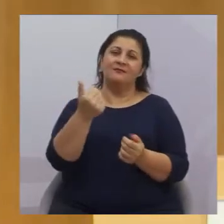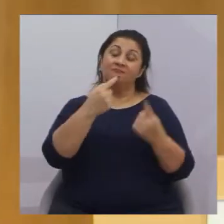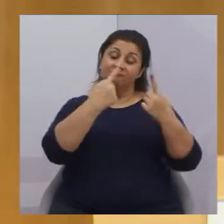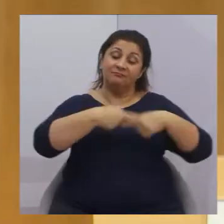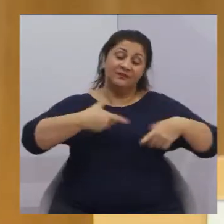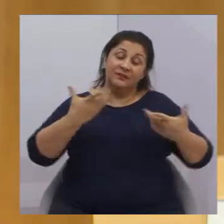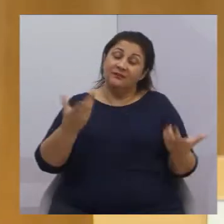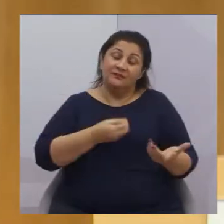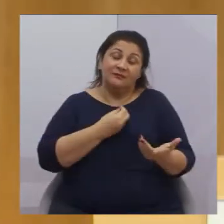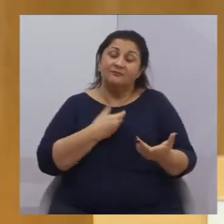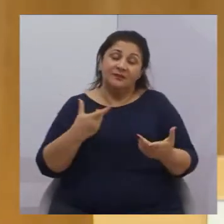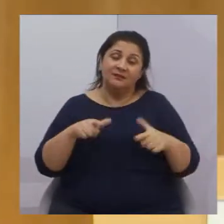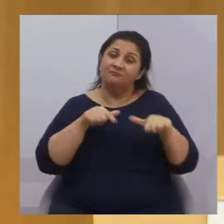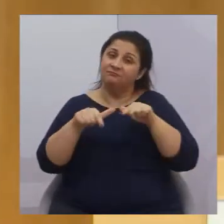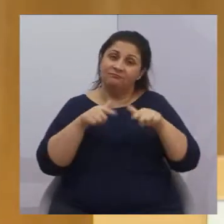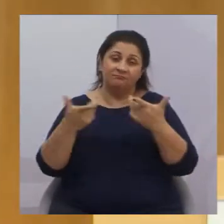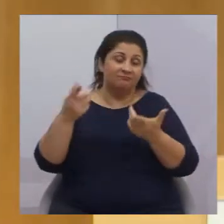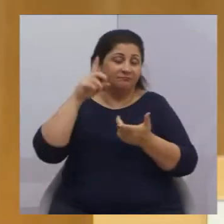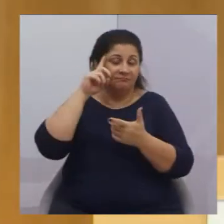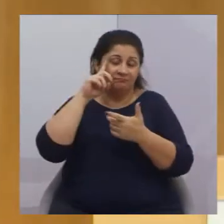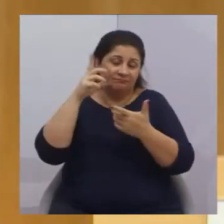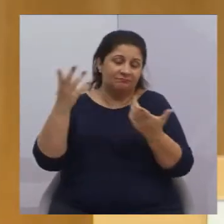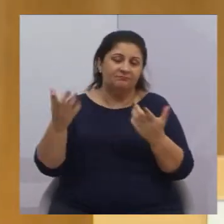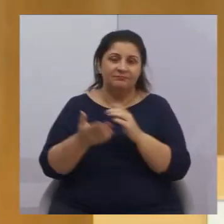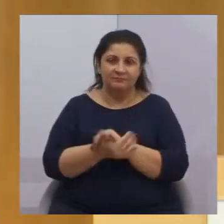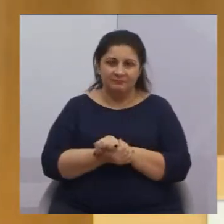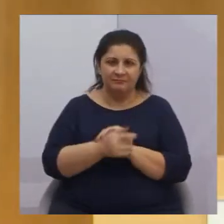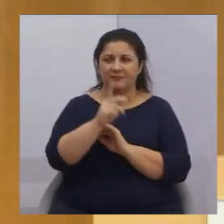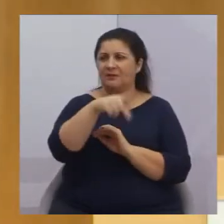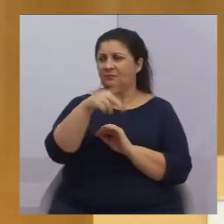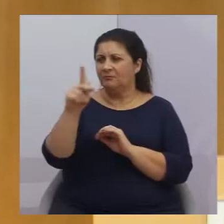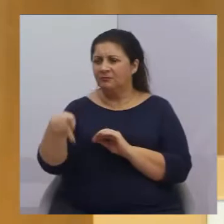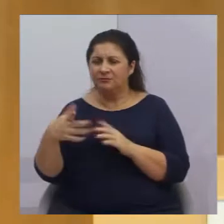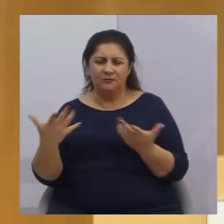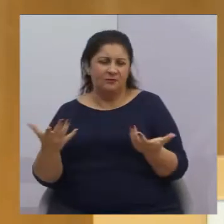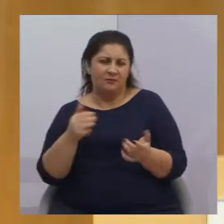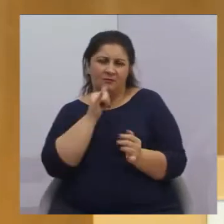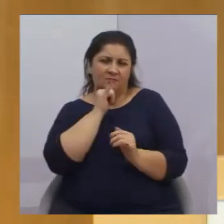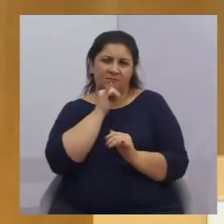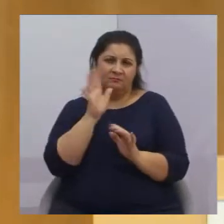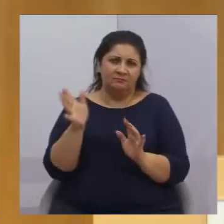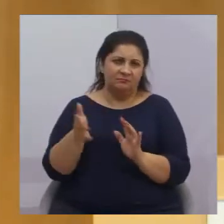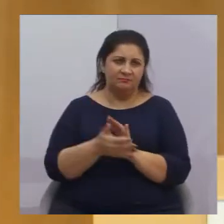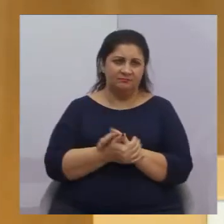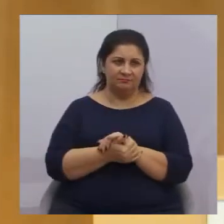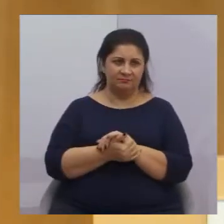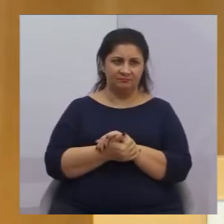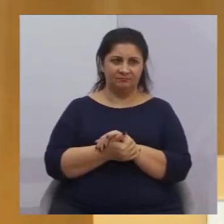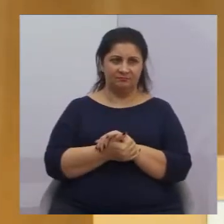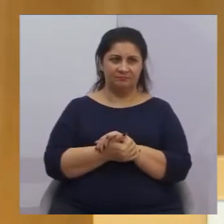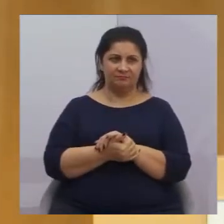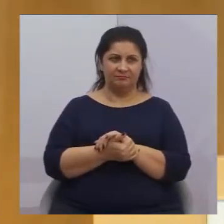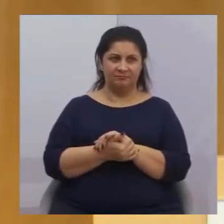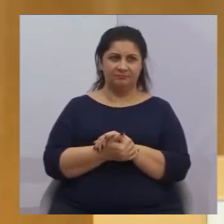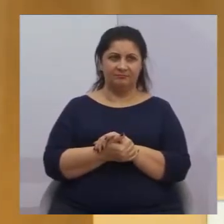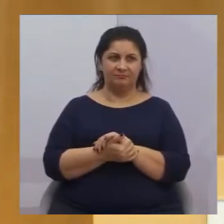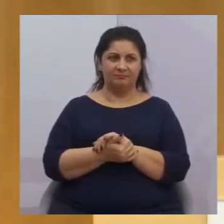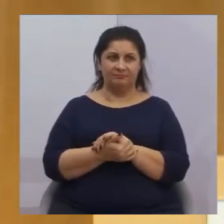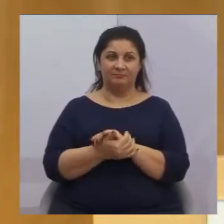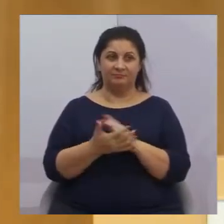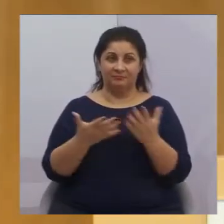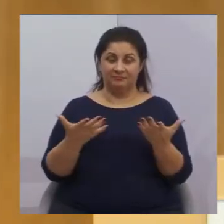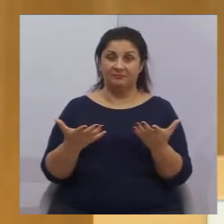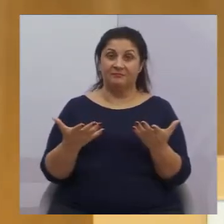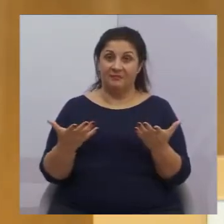da nossa carreira, do nosso dia a dia, né? Professores, por exemplo, né? Sônia citou aí um